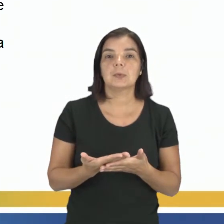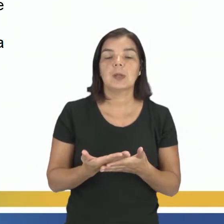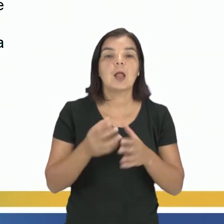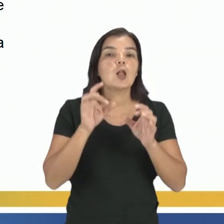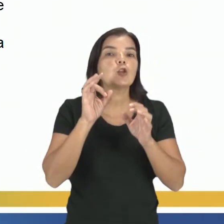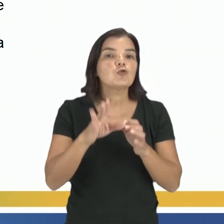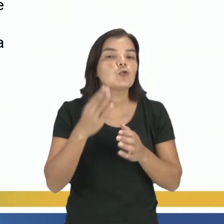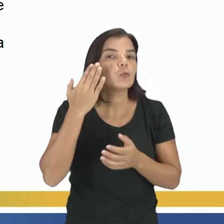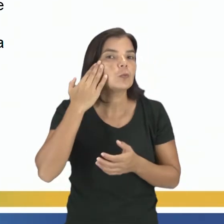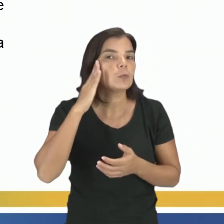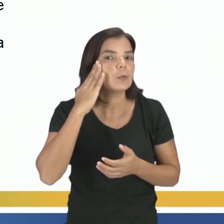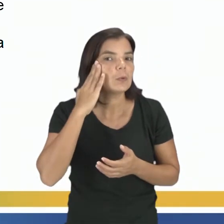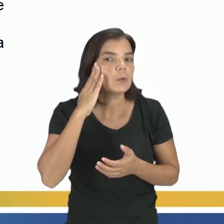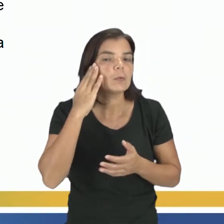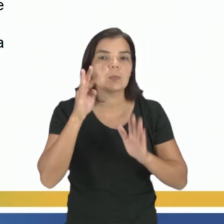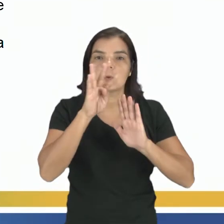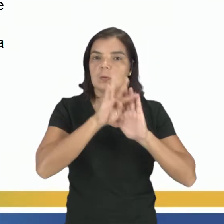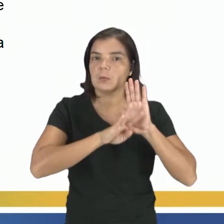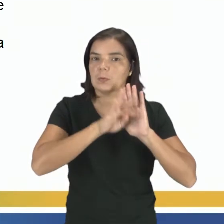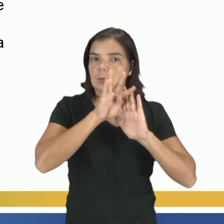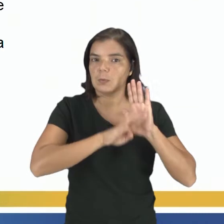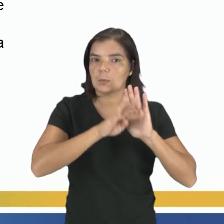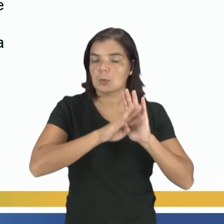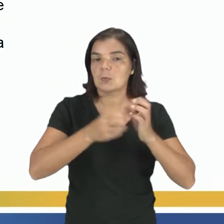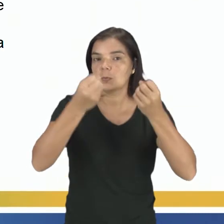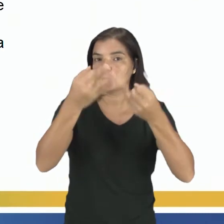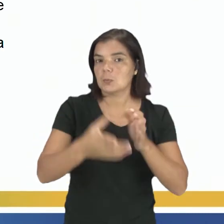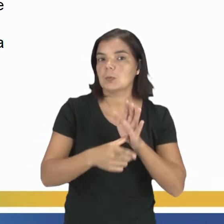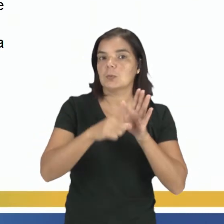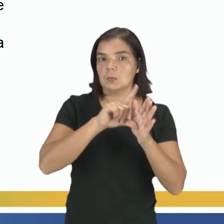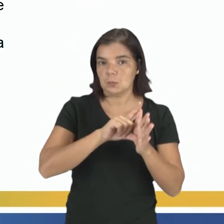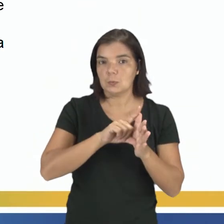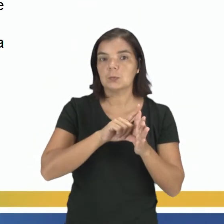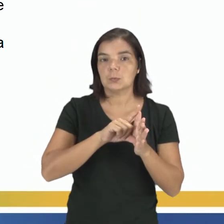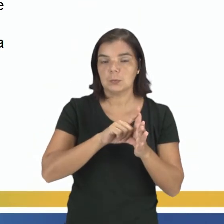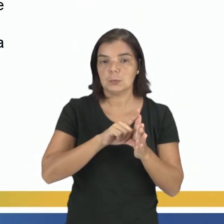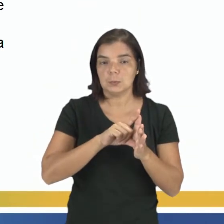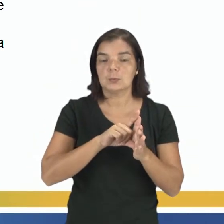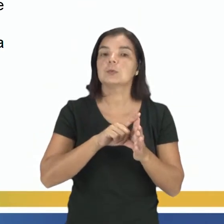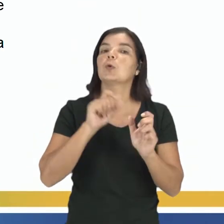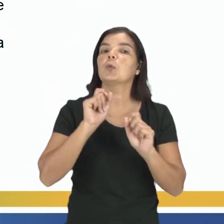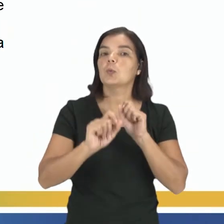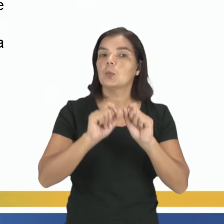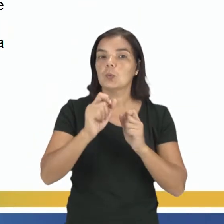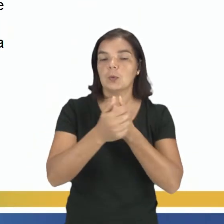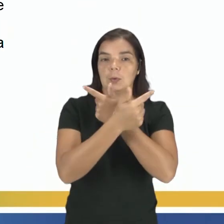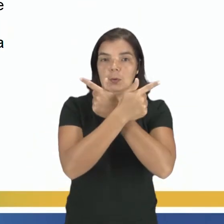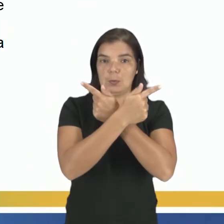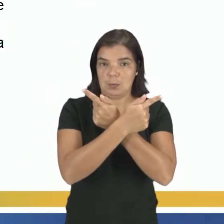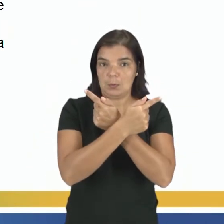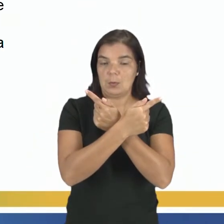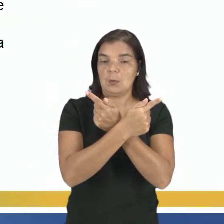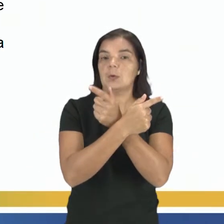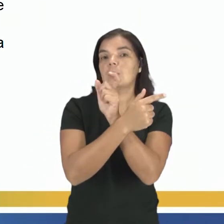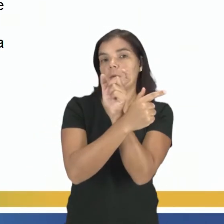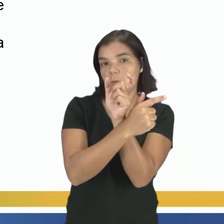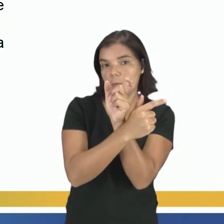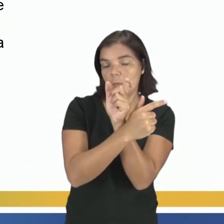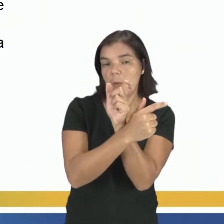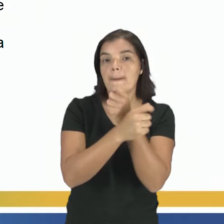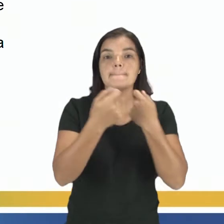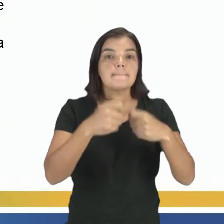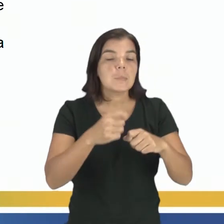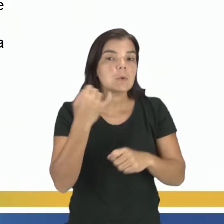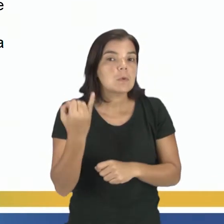só interpretação, tá? Como eu já falei para vocês anteriormente, função exponencial, função logarítmica, é